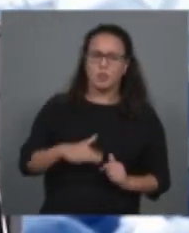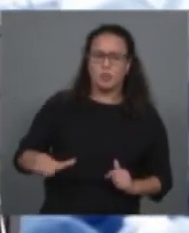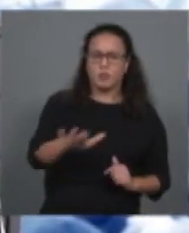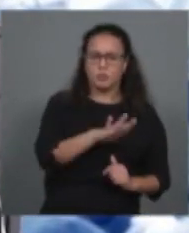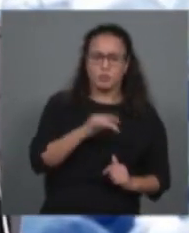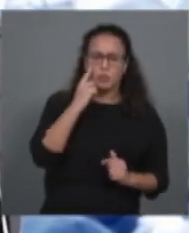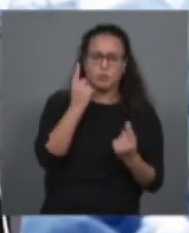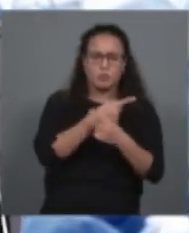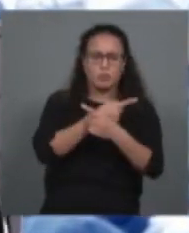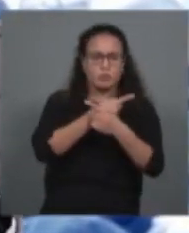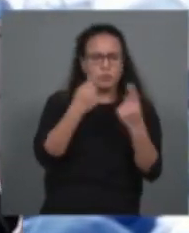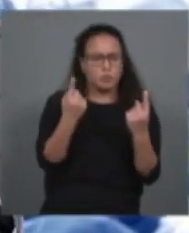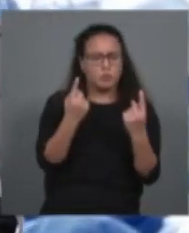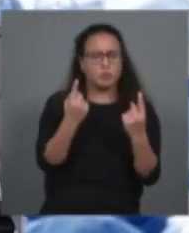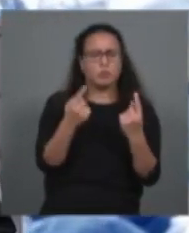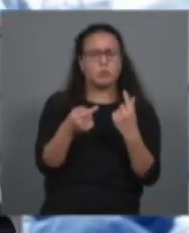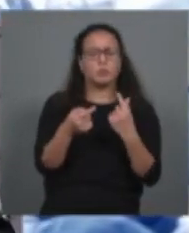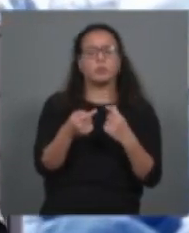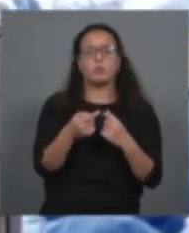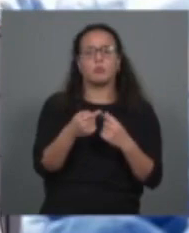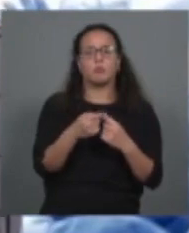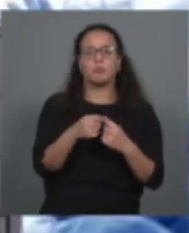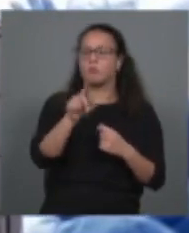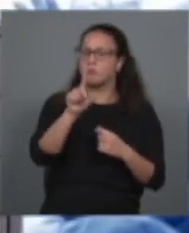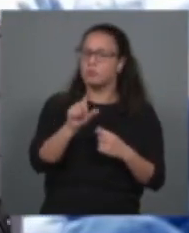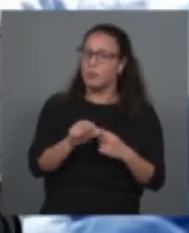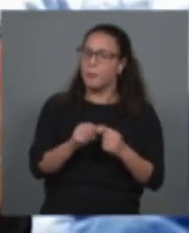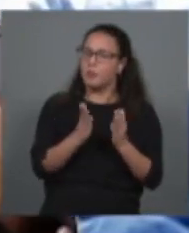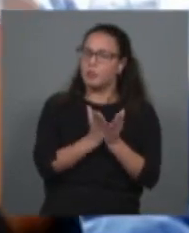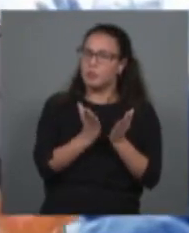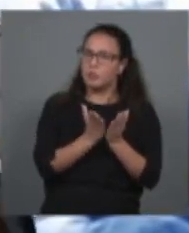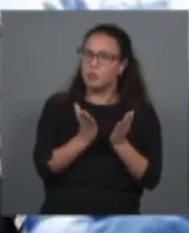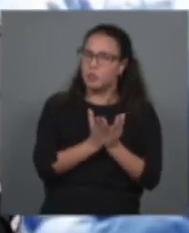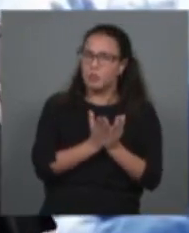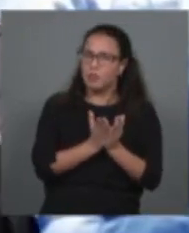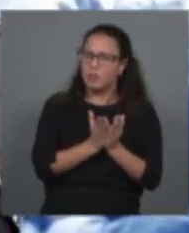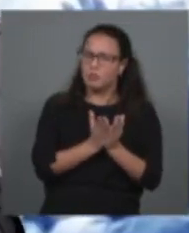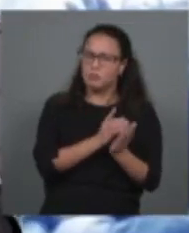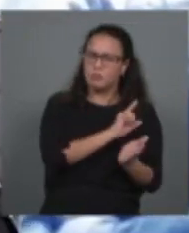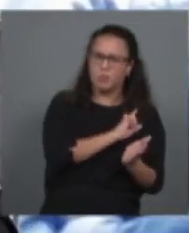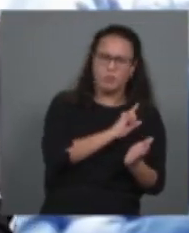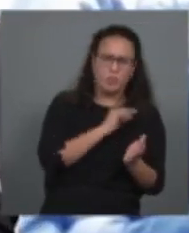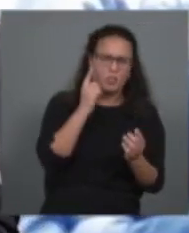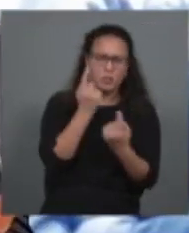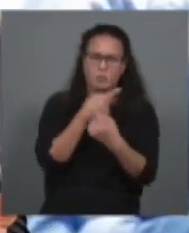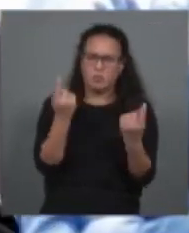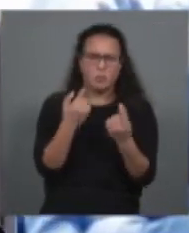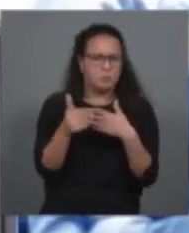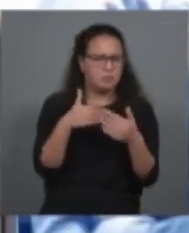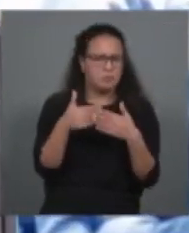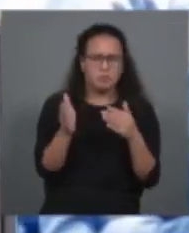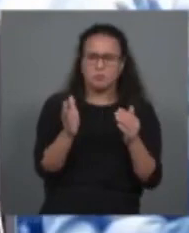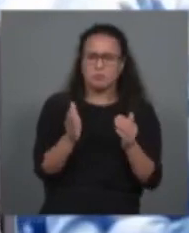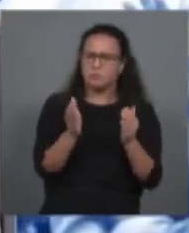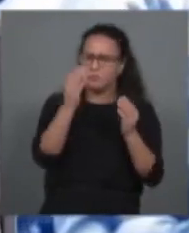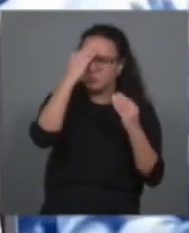ação cívica e também na escola, enfim, privada ou pública, mas no ensino formal, esse é um tema que